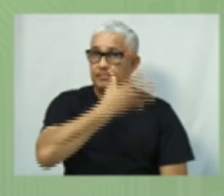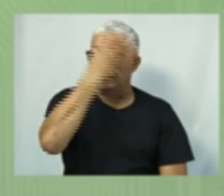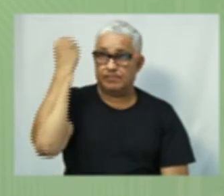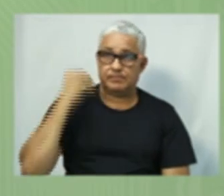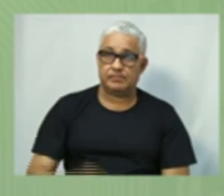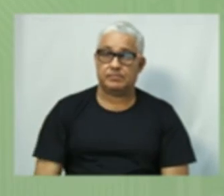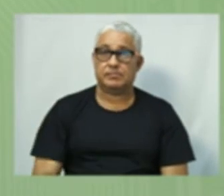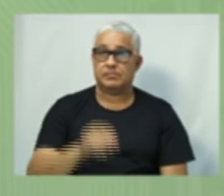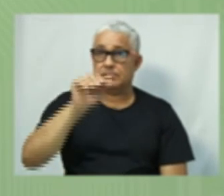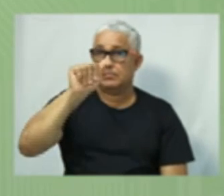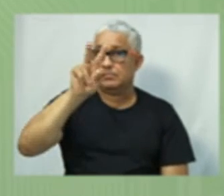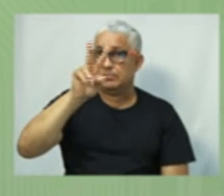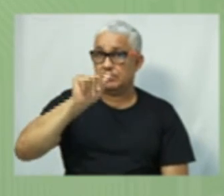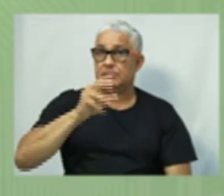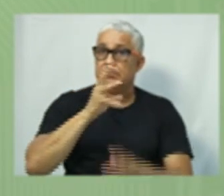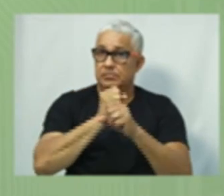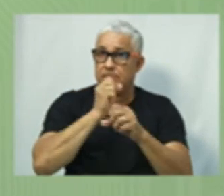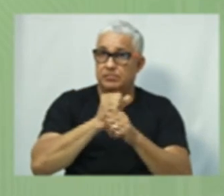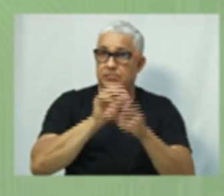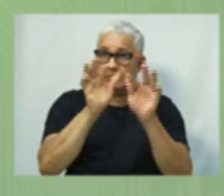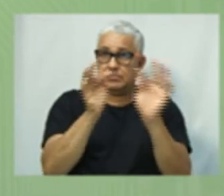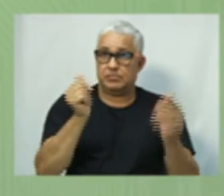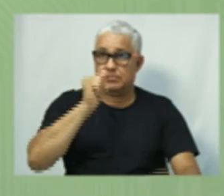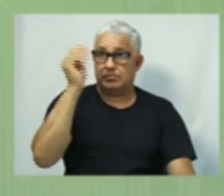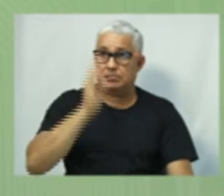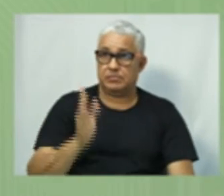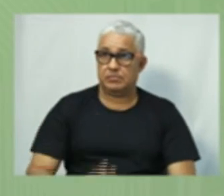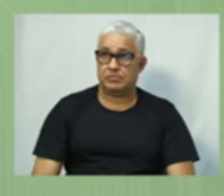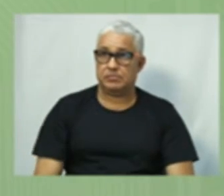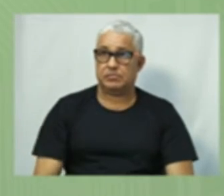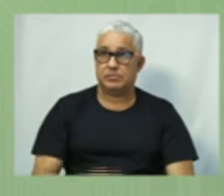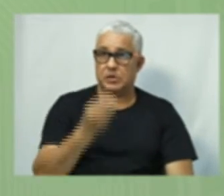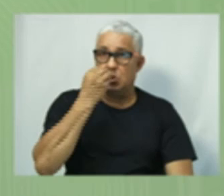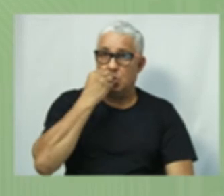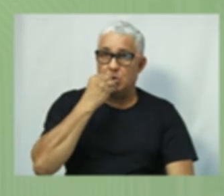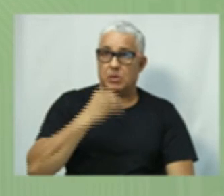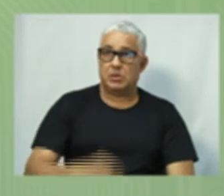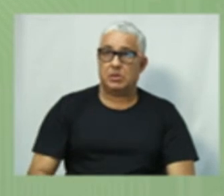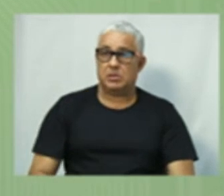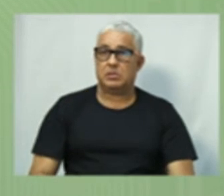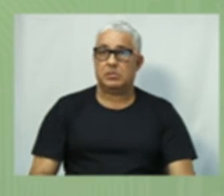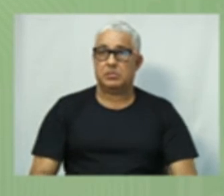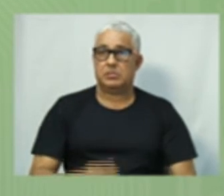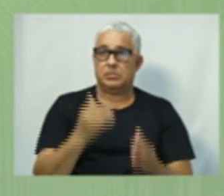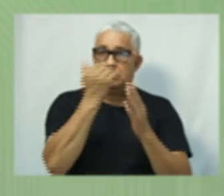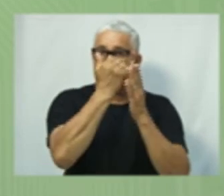sua tarefa. Cálculo simples nacional, lucro presumido. Período de